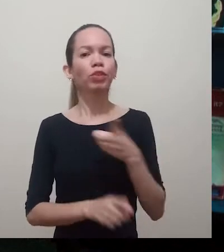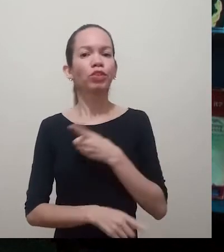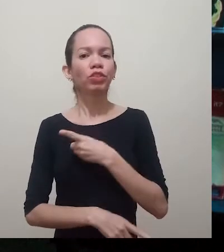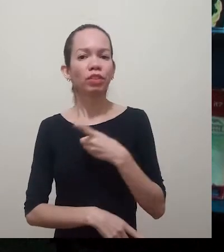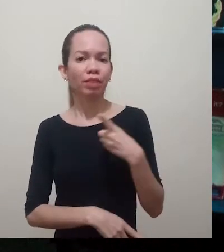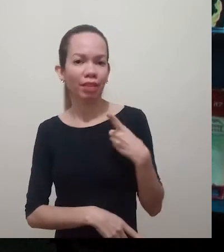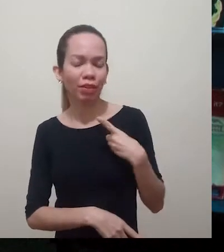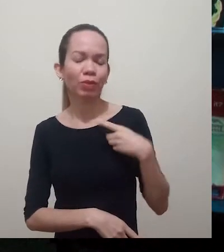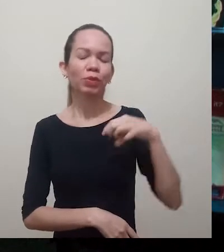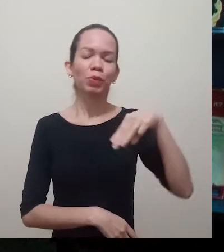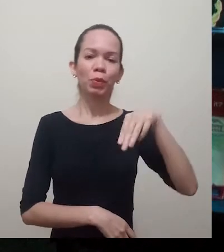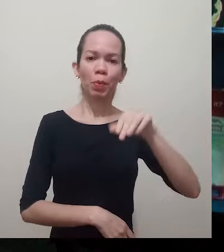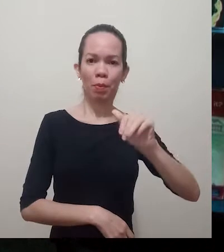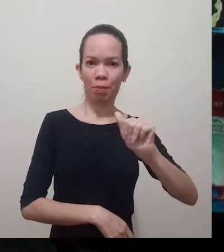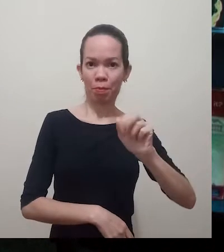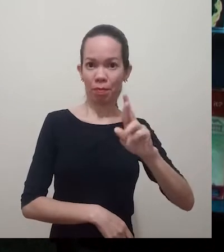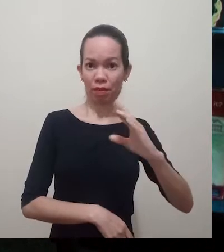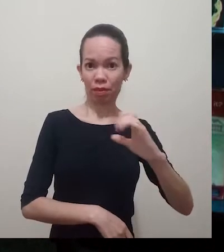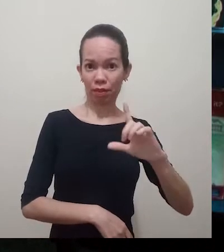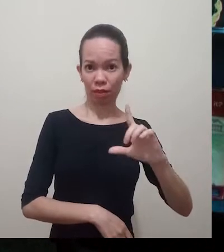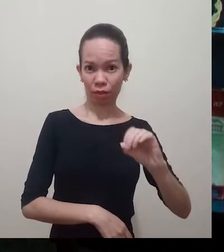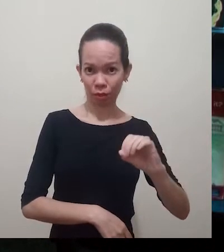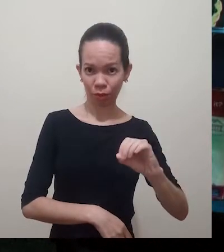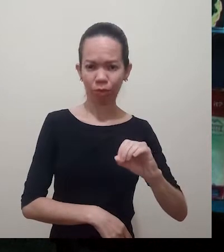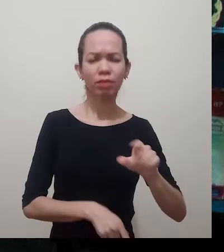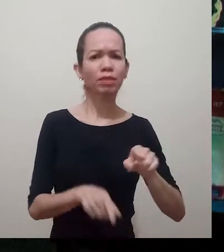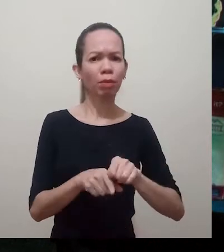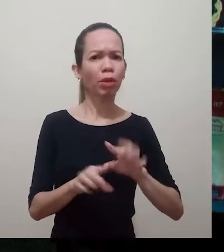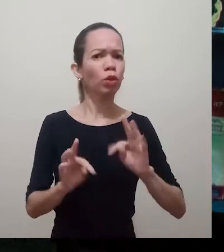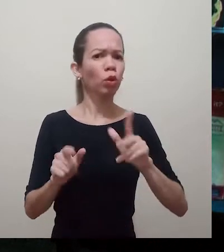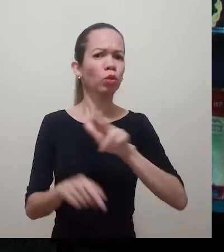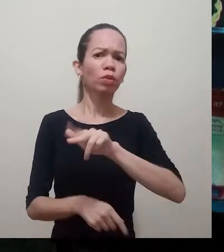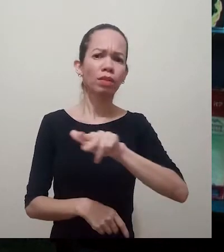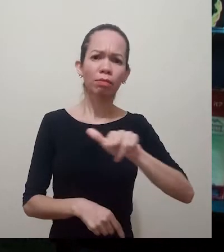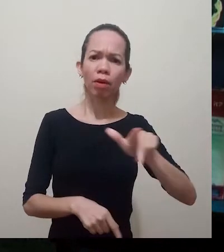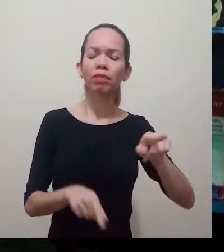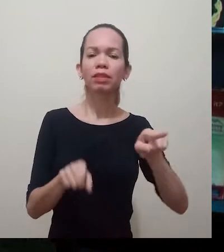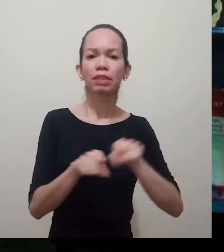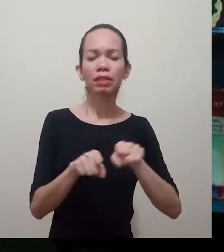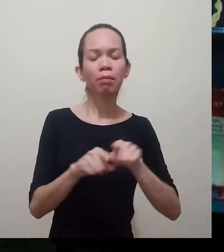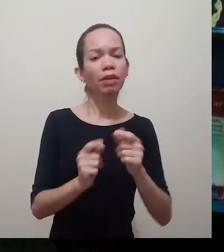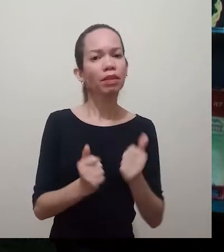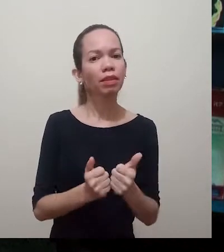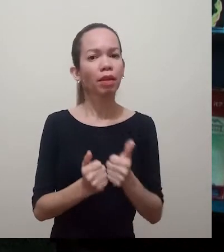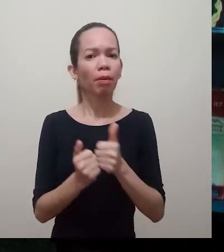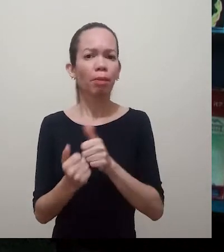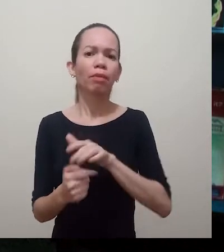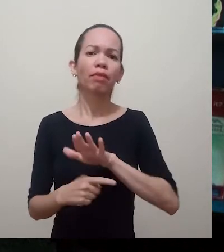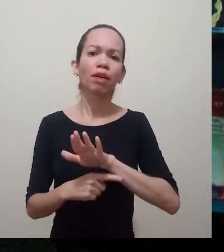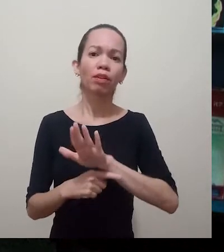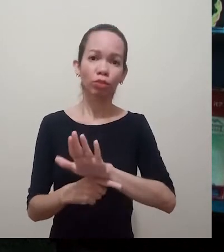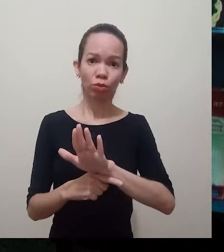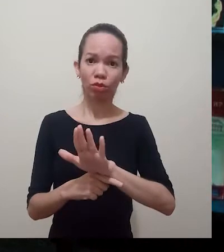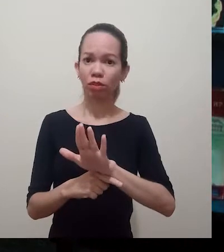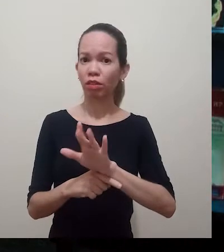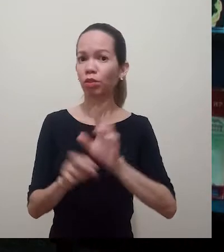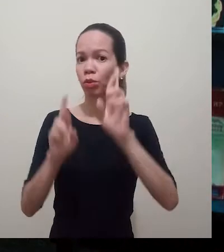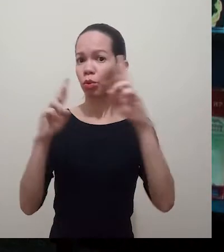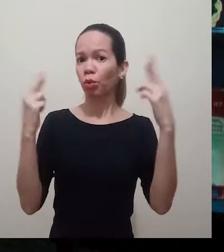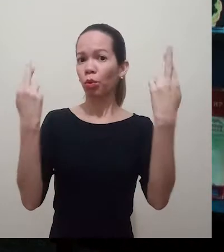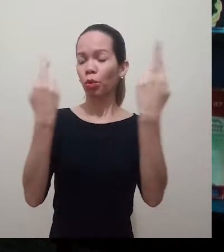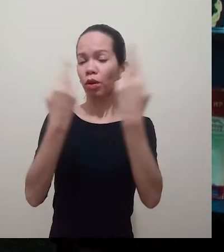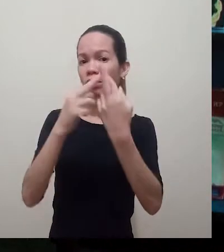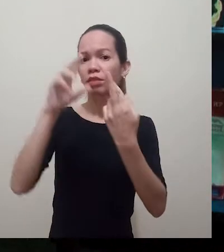com todos os irmãos aí pedir uma certa forma estão contribuindo colaborando para que o reino de deus